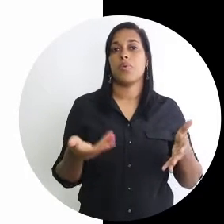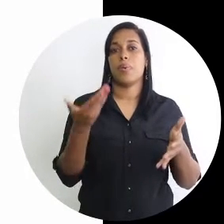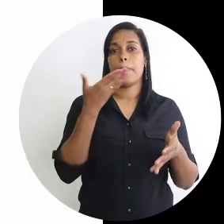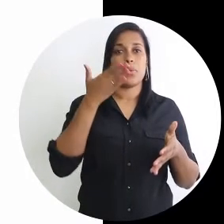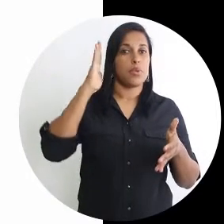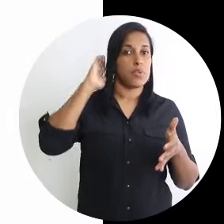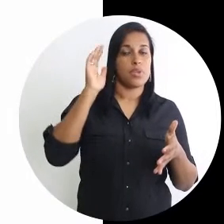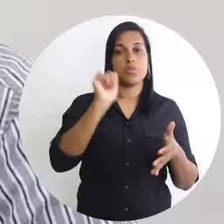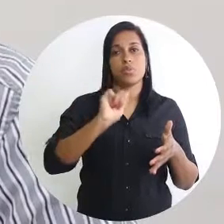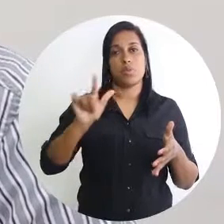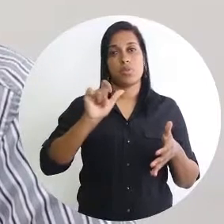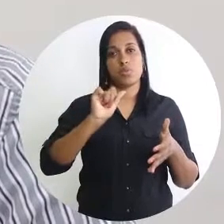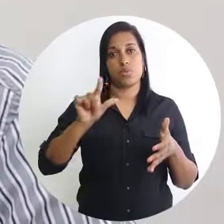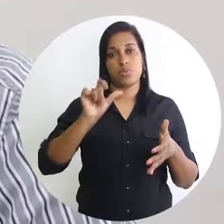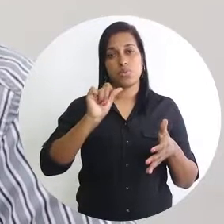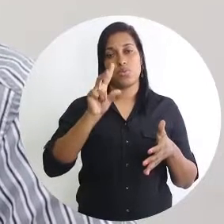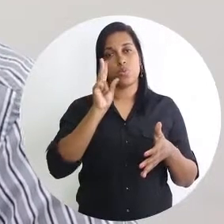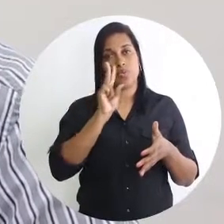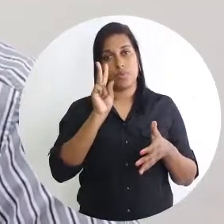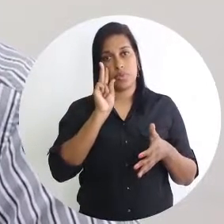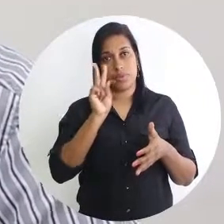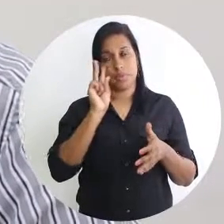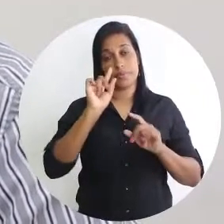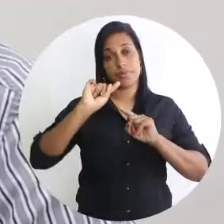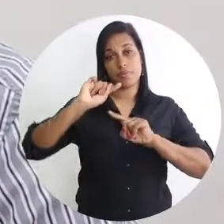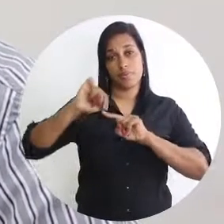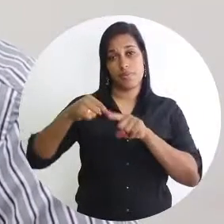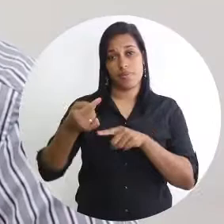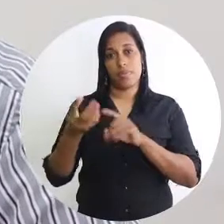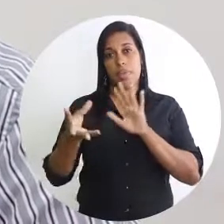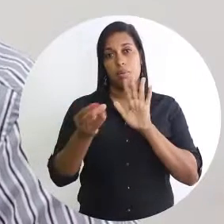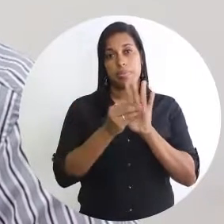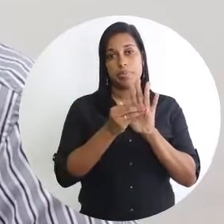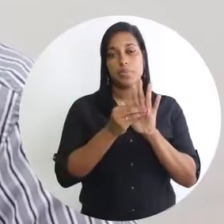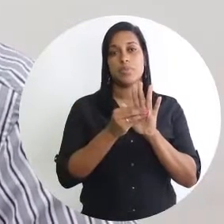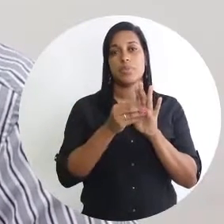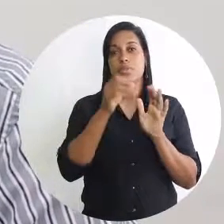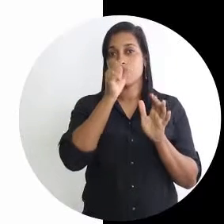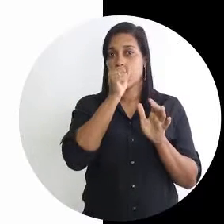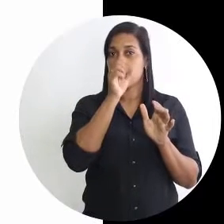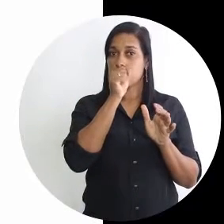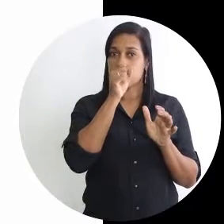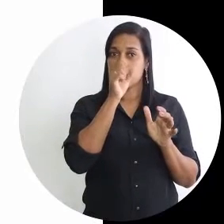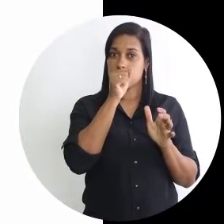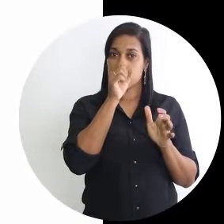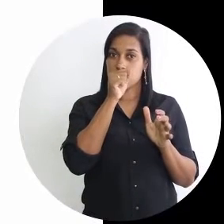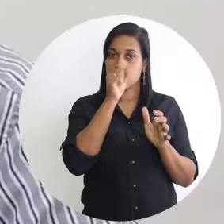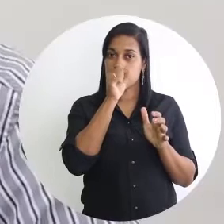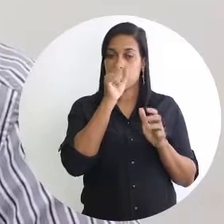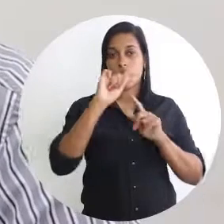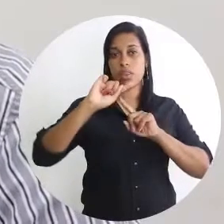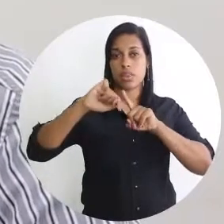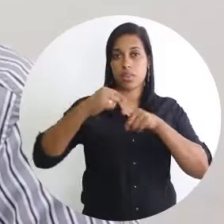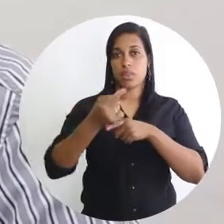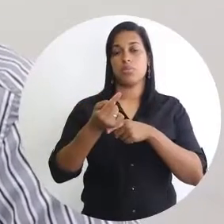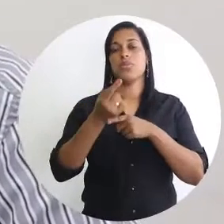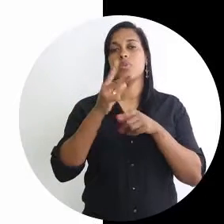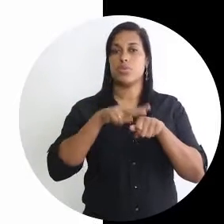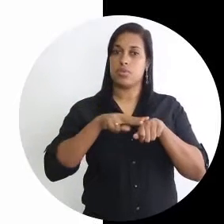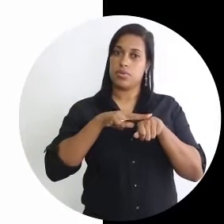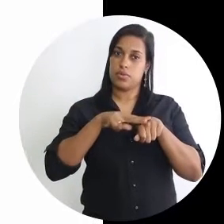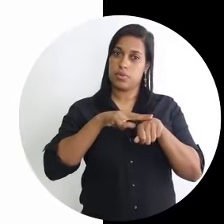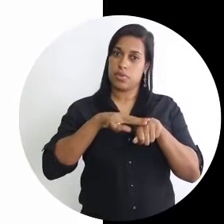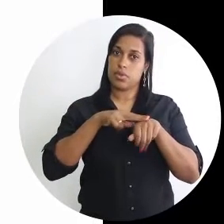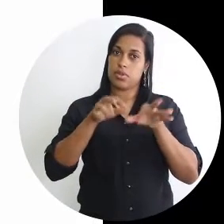trás, é o componente azul aí, esse quadrado azul. Depois foi inserido um componente laranja, um quadrado laranja, e depois um quadrado